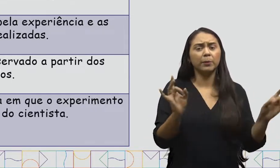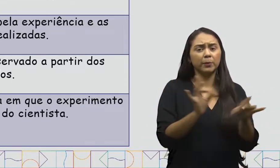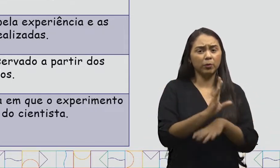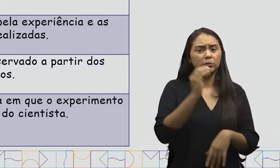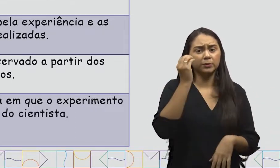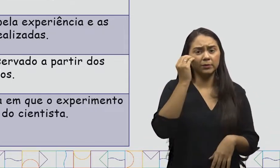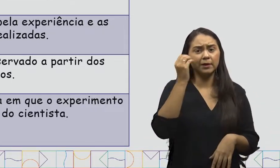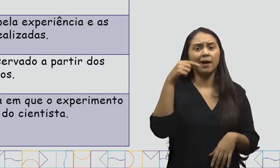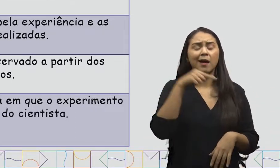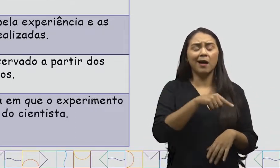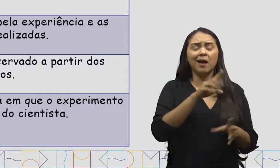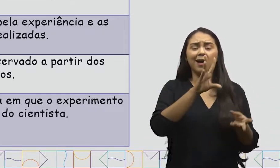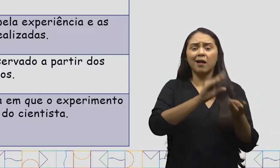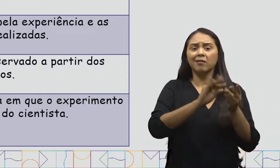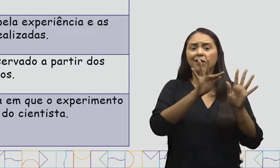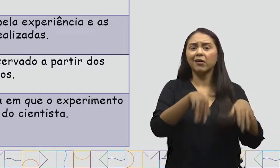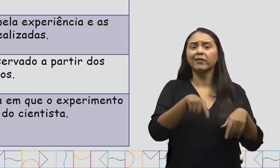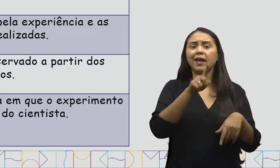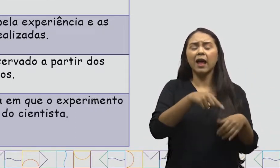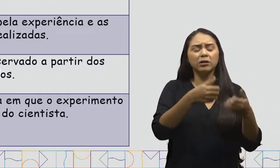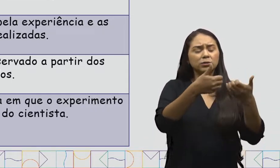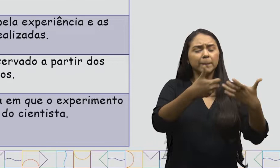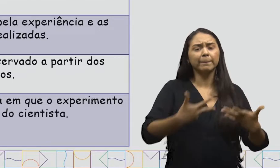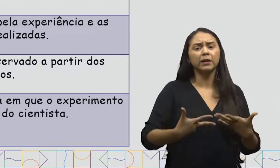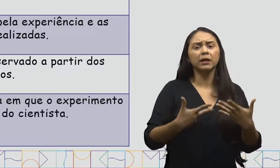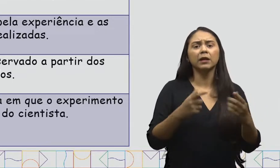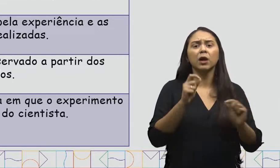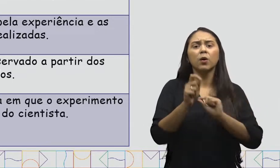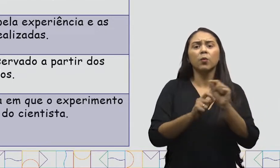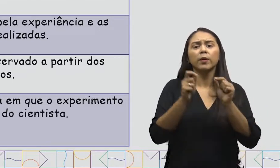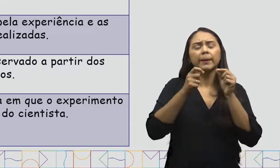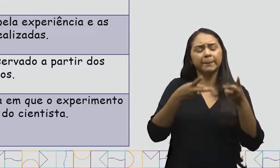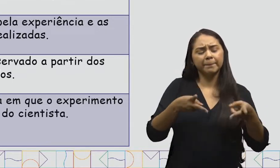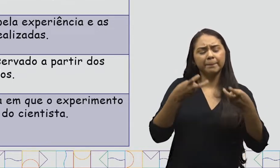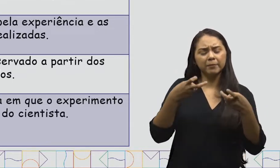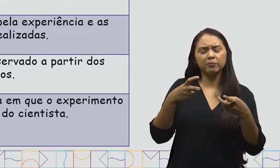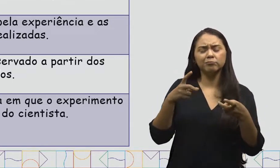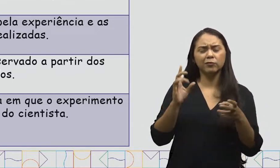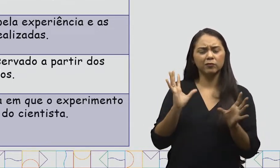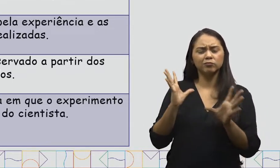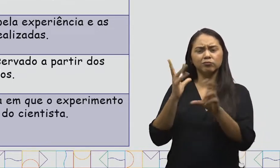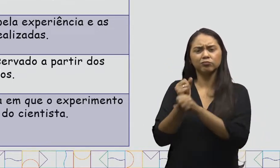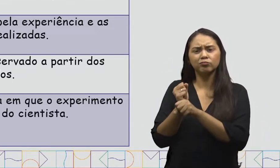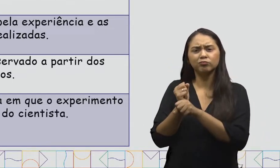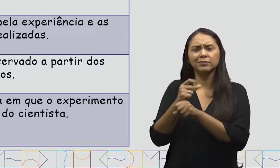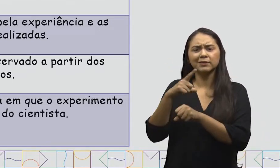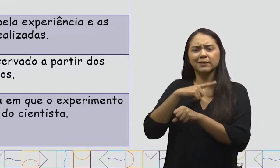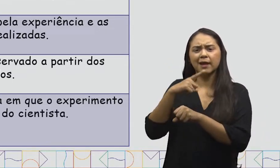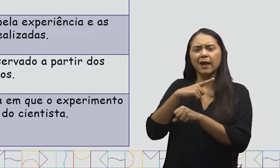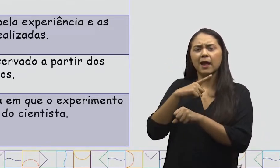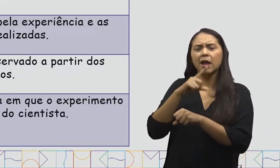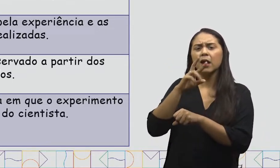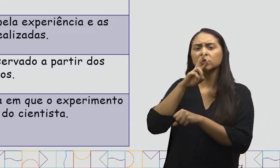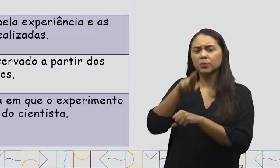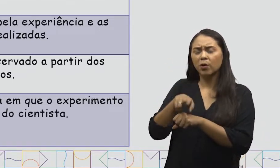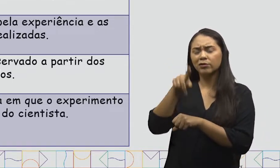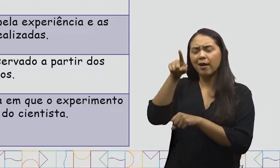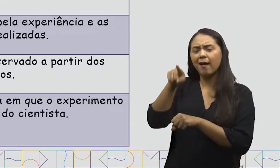conter a explicação para o que foi observado, baseando-se nos dados obtidos através do